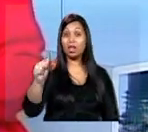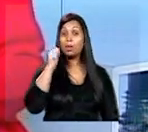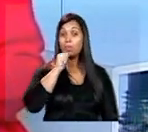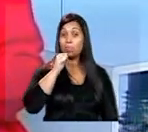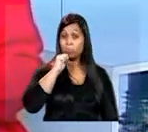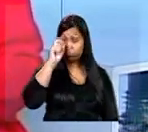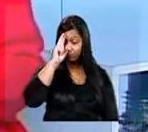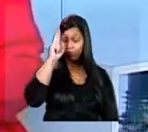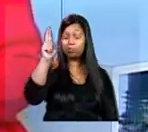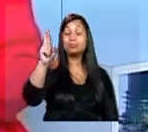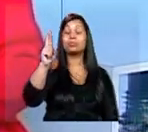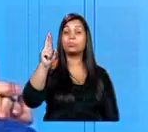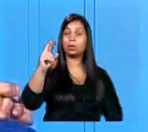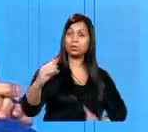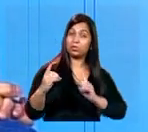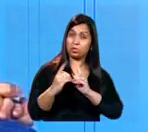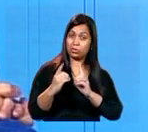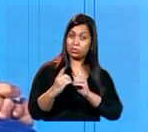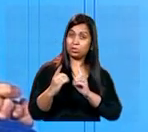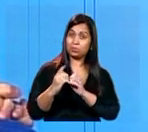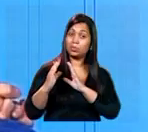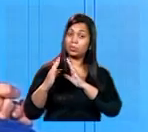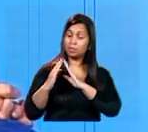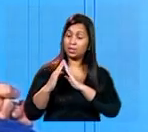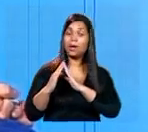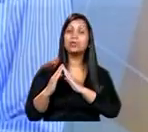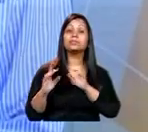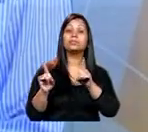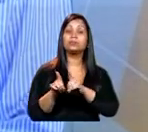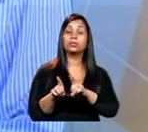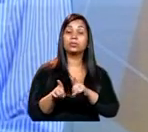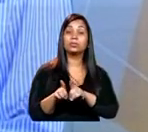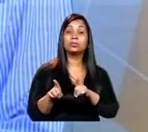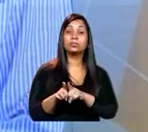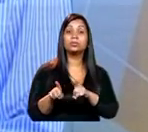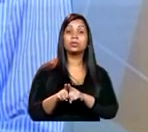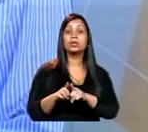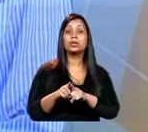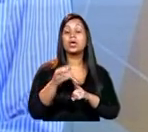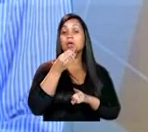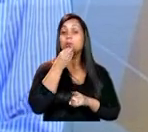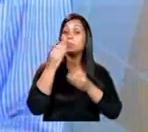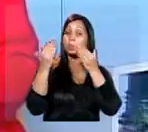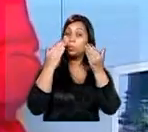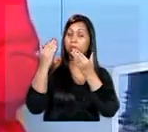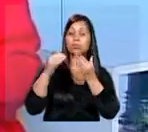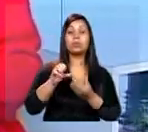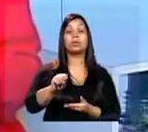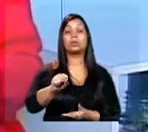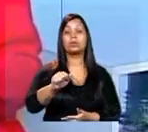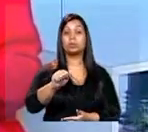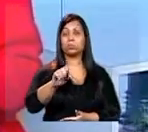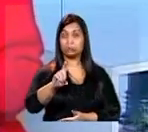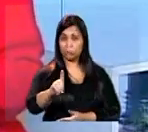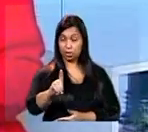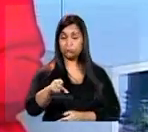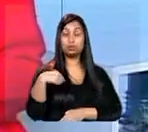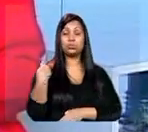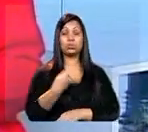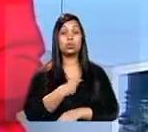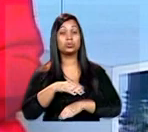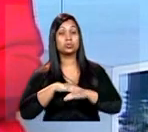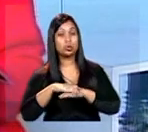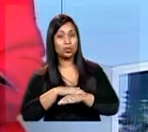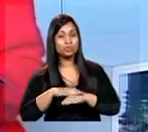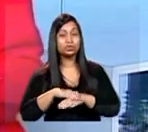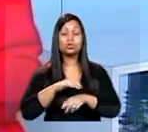é a gerente do Serviço de Atenção Domiciliar, e com o Almir Rogério de Almeida, psicólogo do SAD. A gente conversou esse primeiro bloco